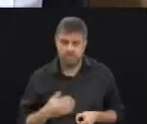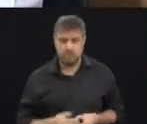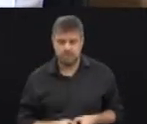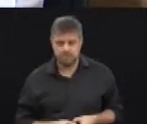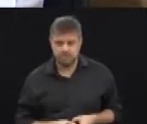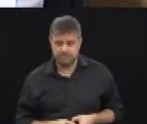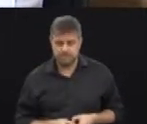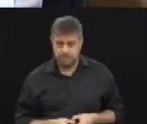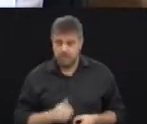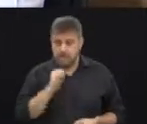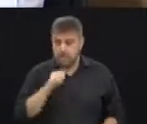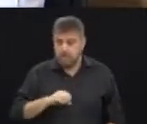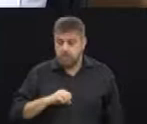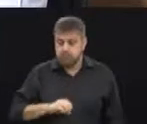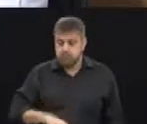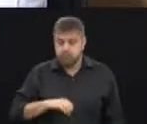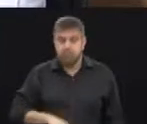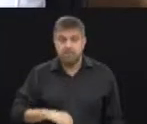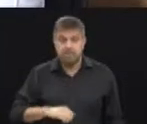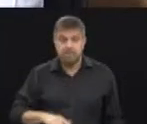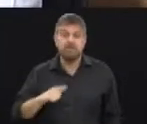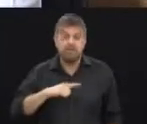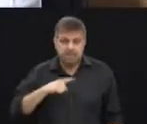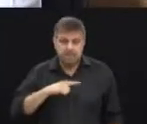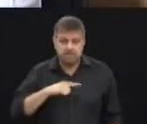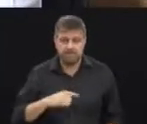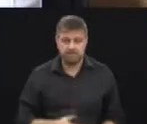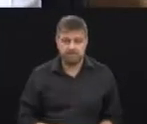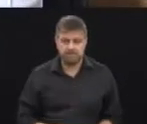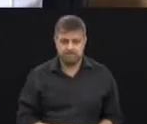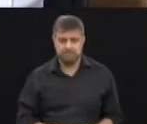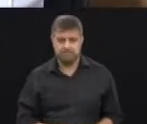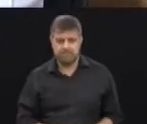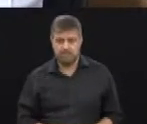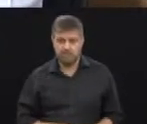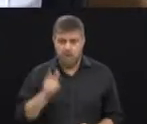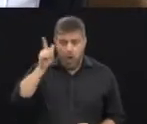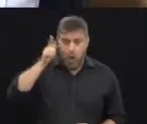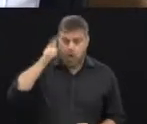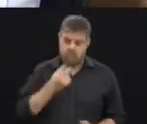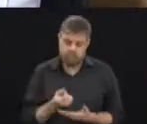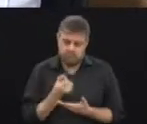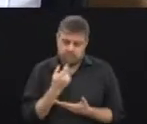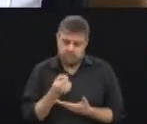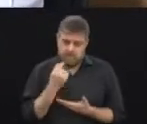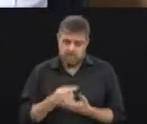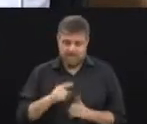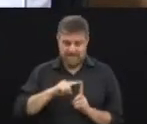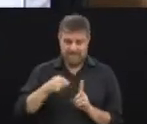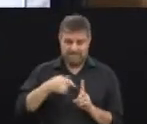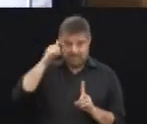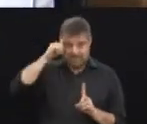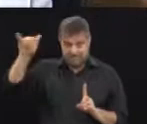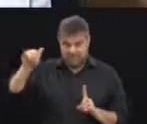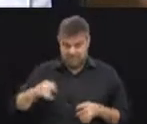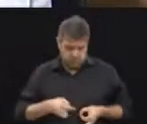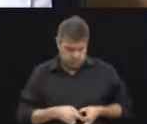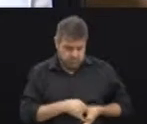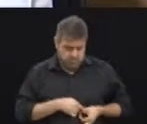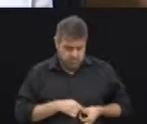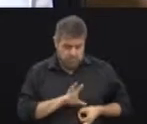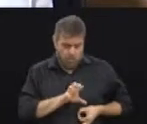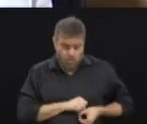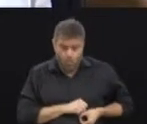ou menos quantas menstruações essa paciente vai ter. É lógico que quando você toma um anticoncepcional, você deixa